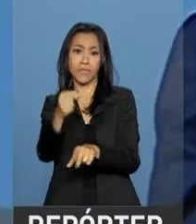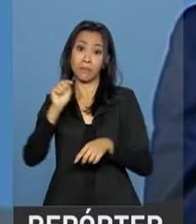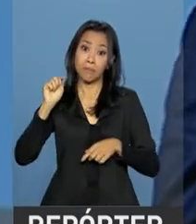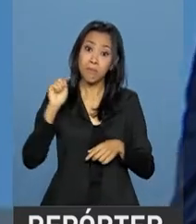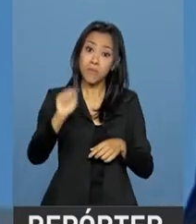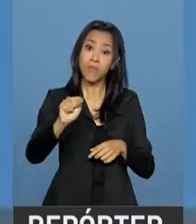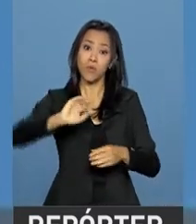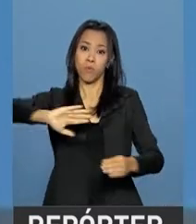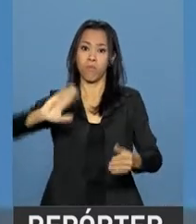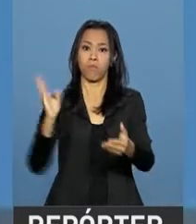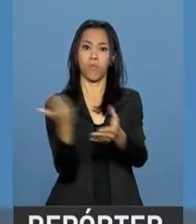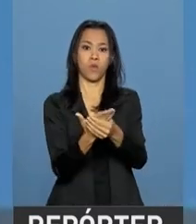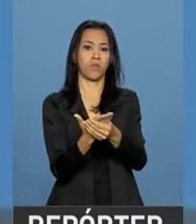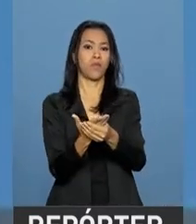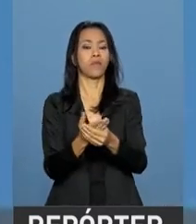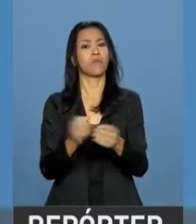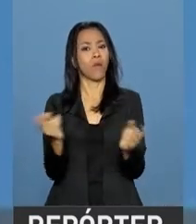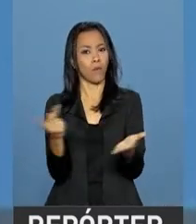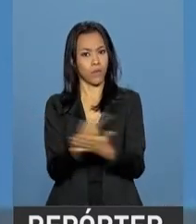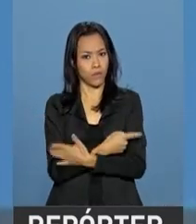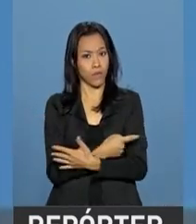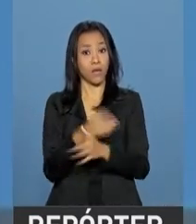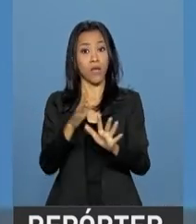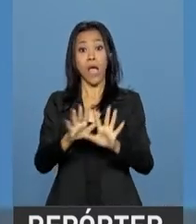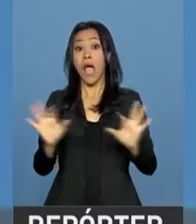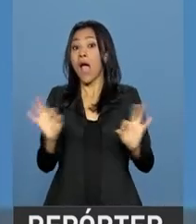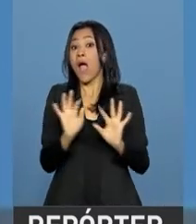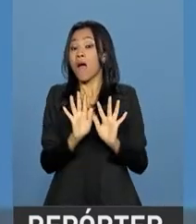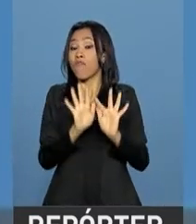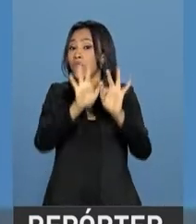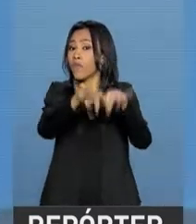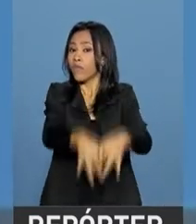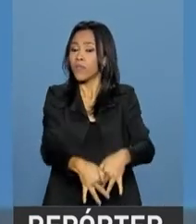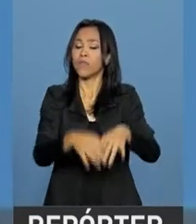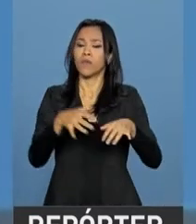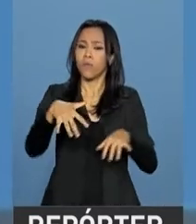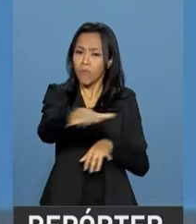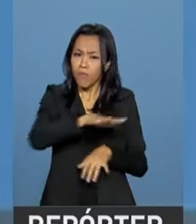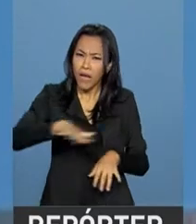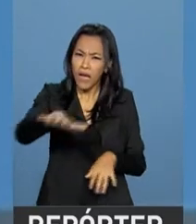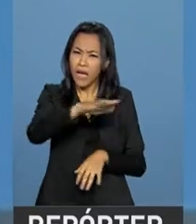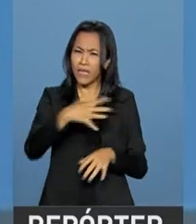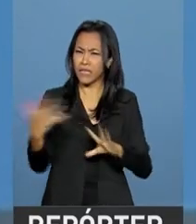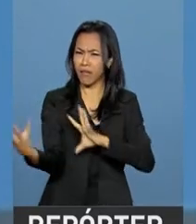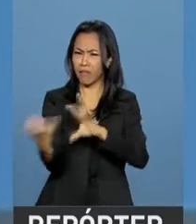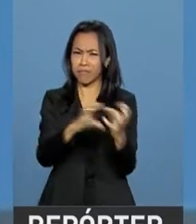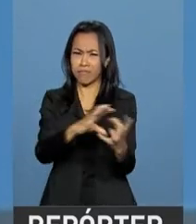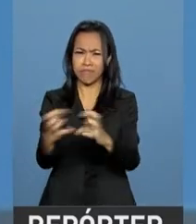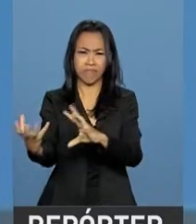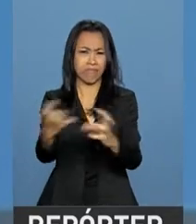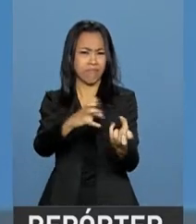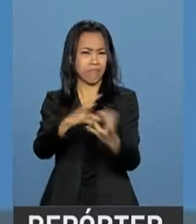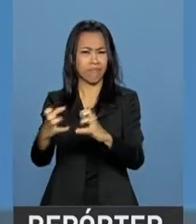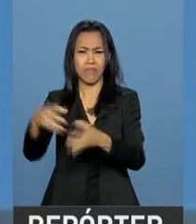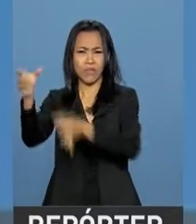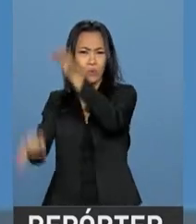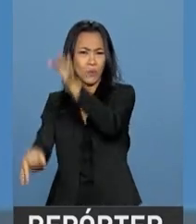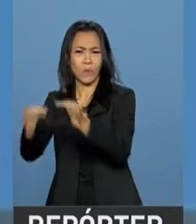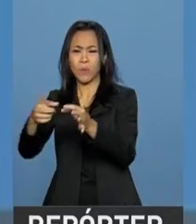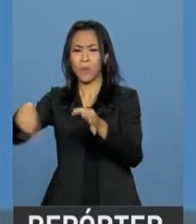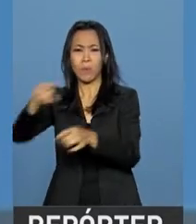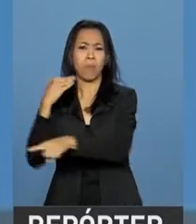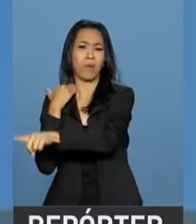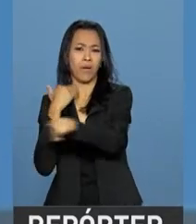é encerrou com uma área seríssima de grande vicky josi idade social e sob o foco do